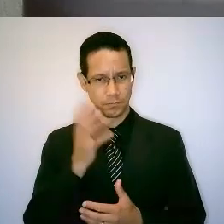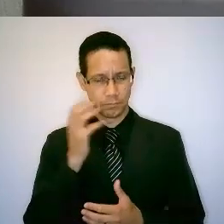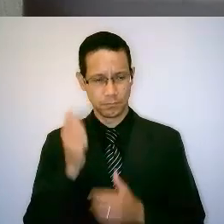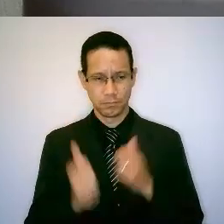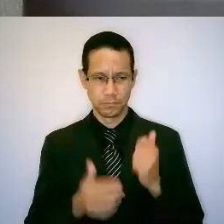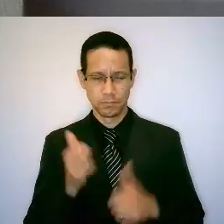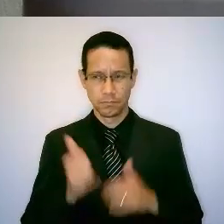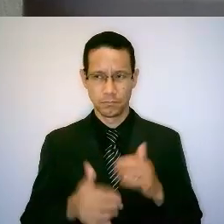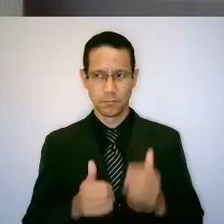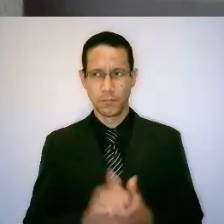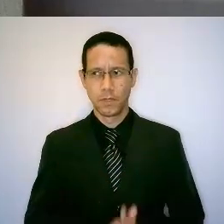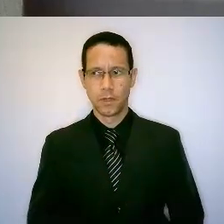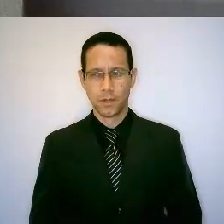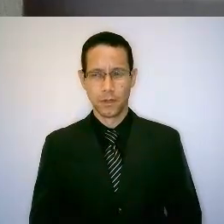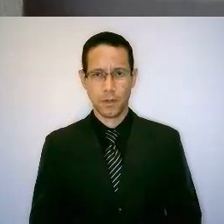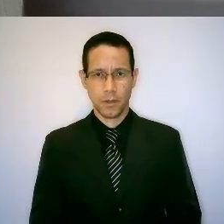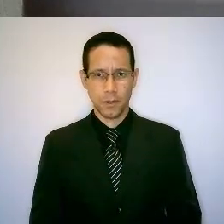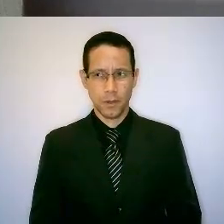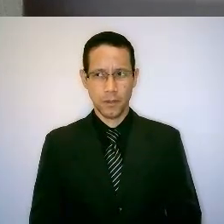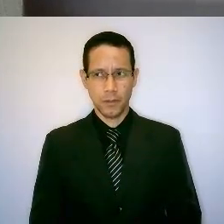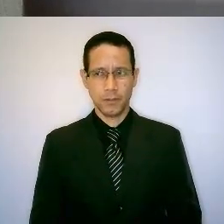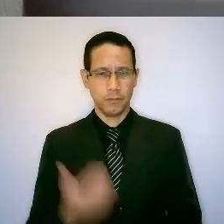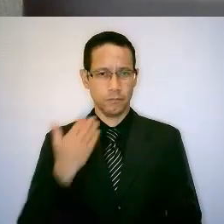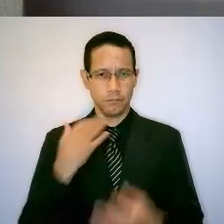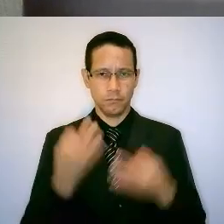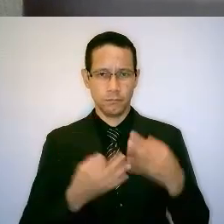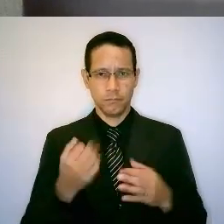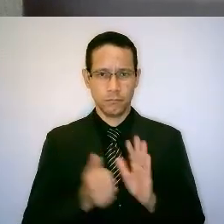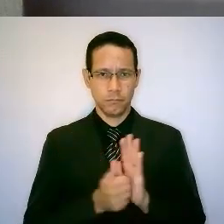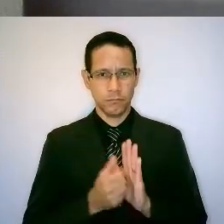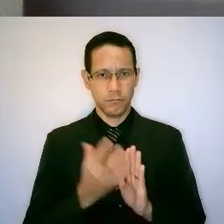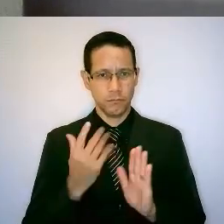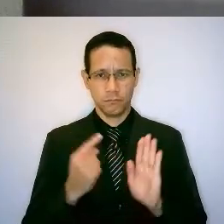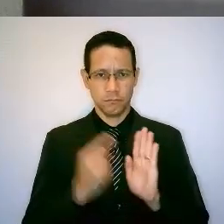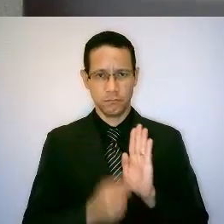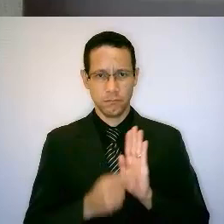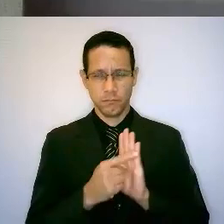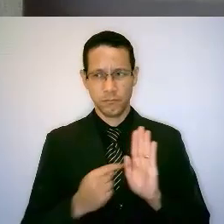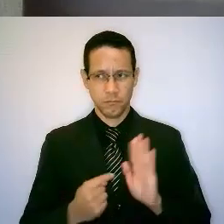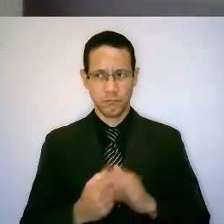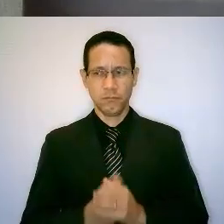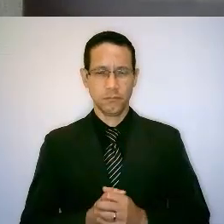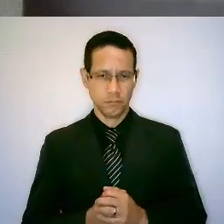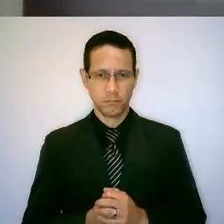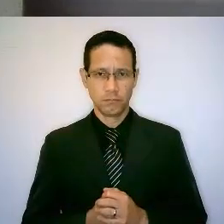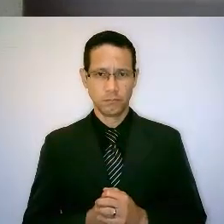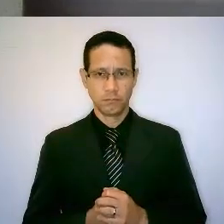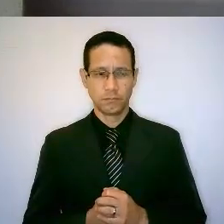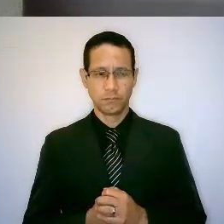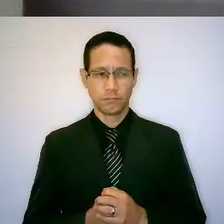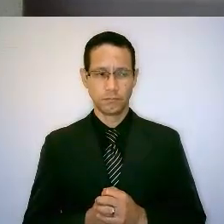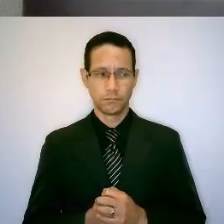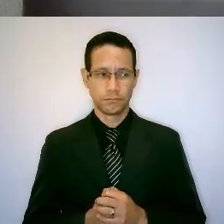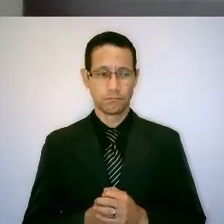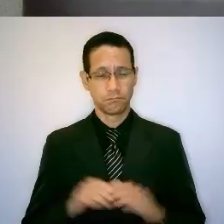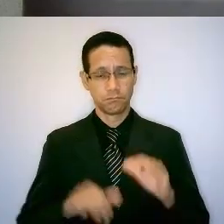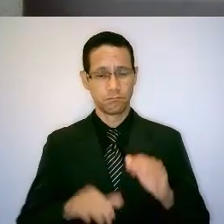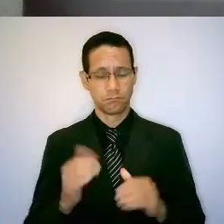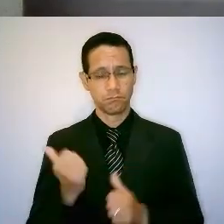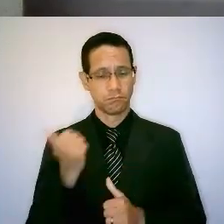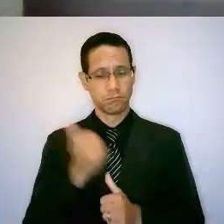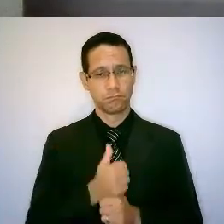o próprio juiz em muitas situações as revogas e outros juízes que vão substitui eventualmente